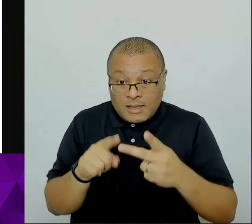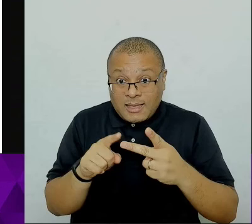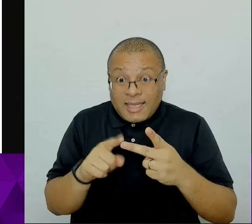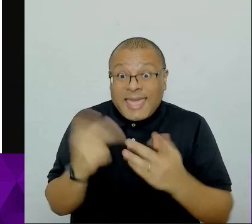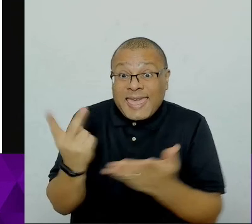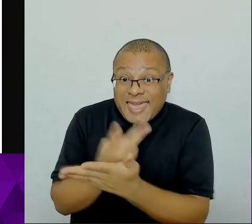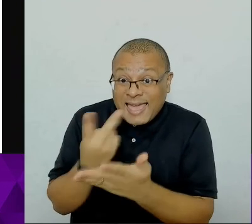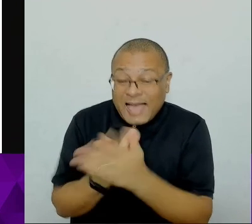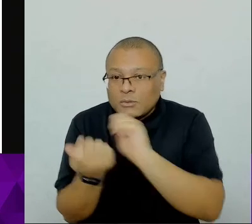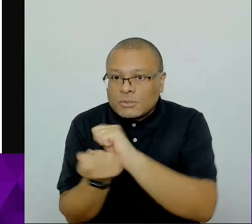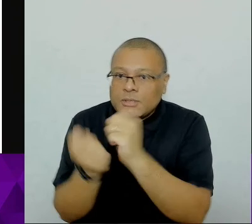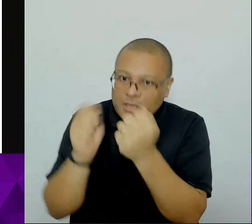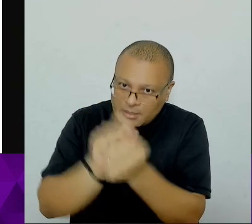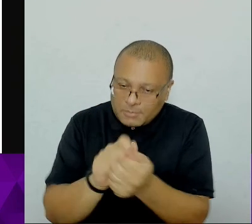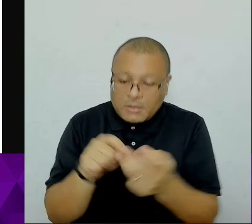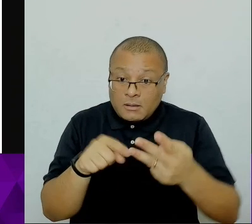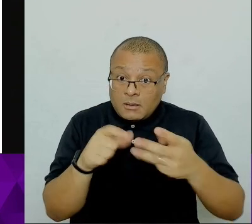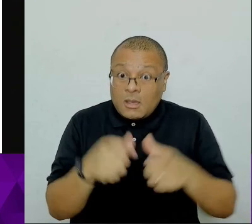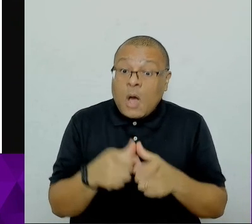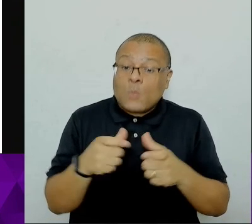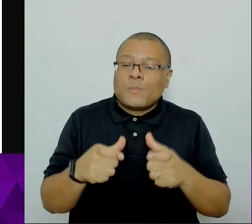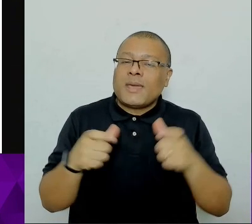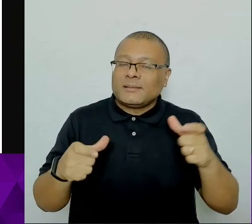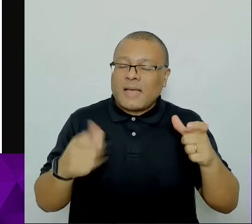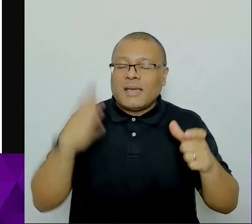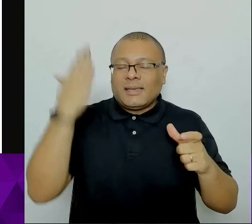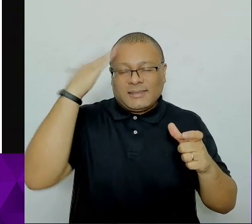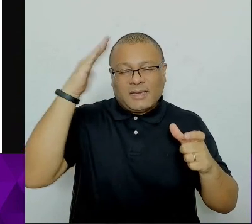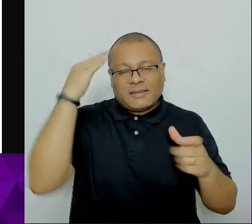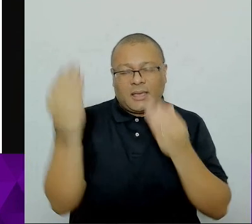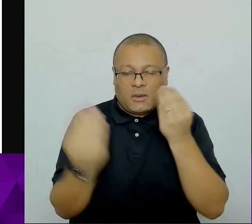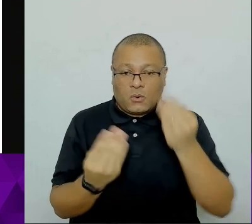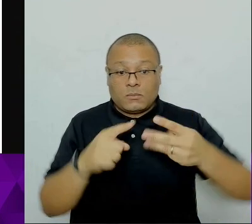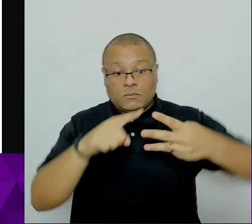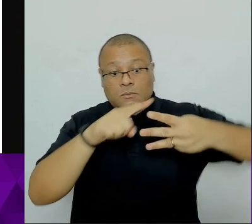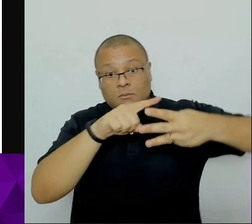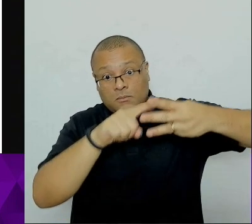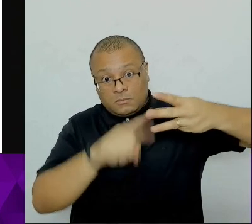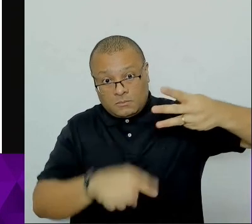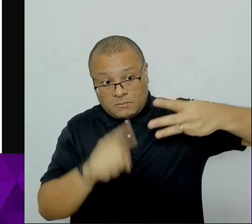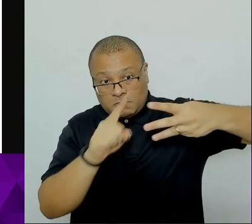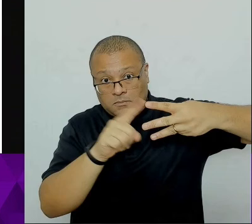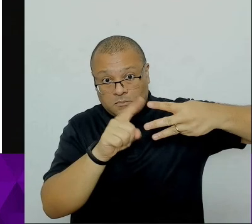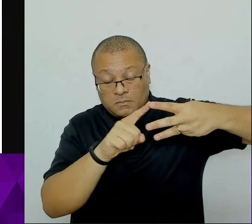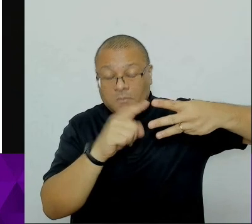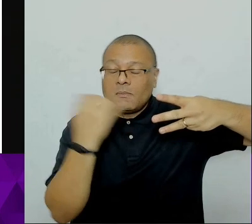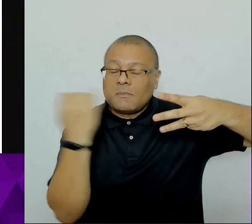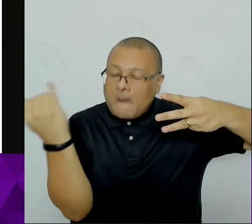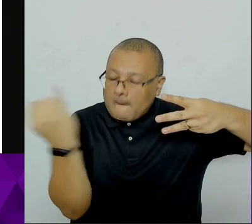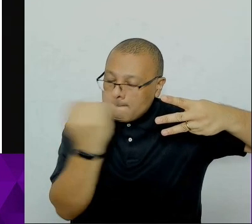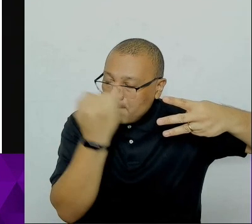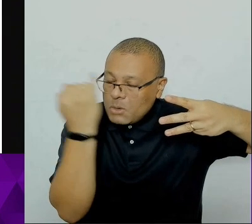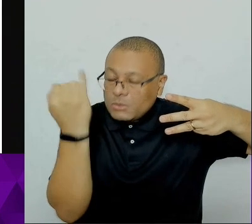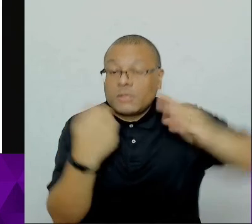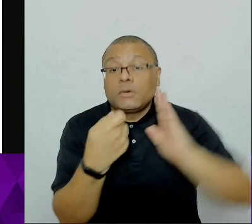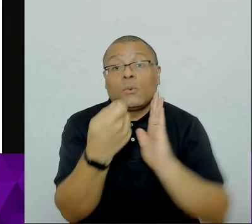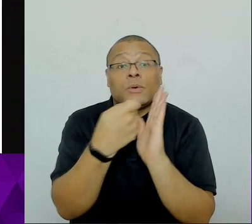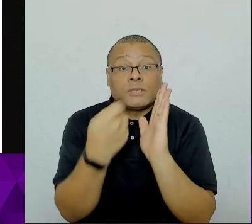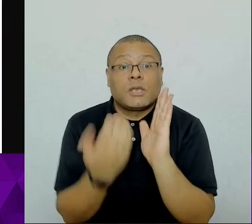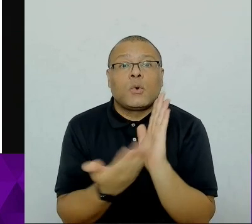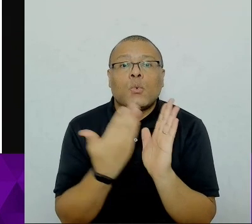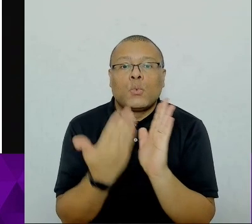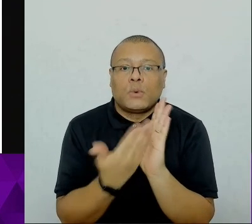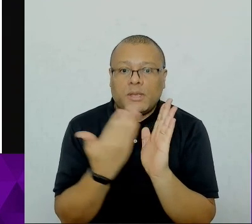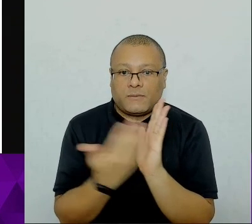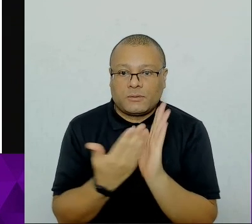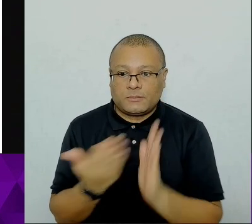errado, e falei sobre escala. E a primeira delas, que é ser expert em entrega, para mim é tão importante que eu escrevi um e-book sobre isso,